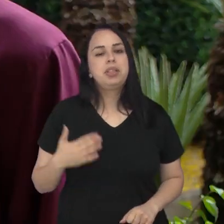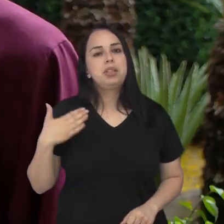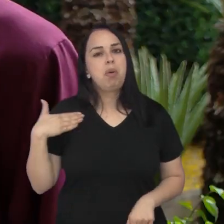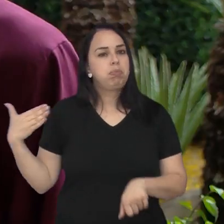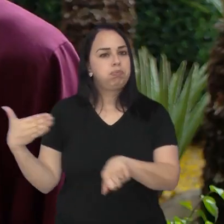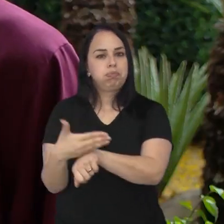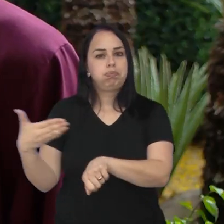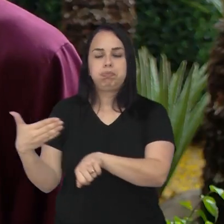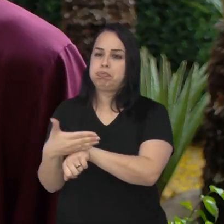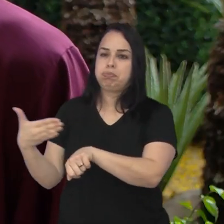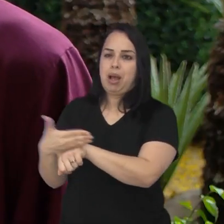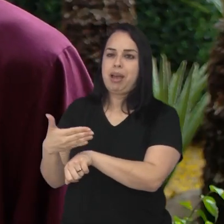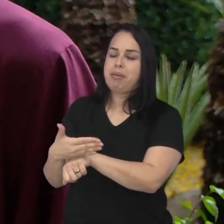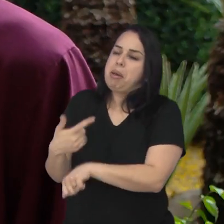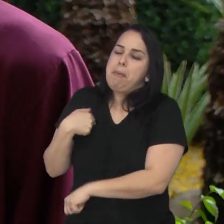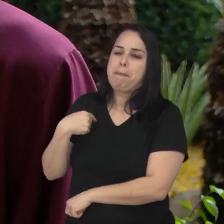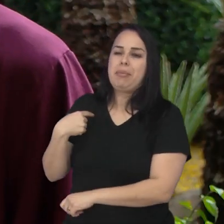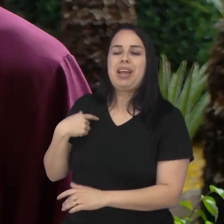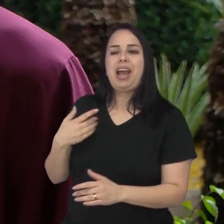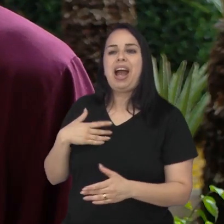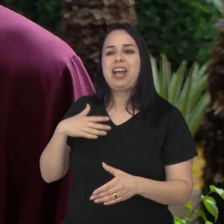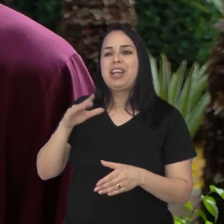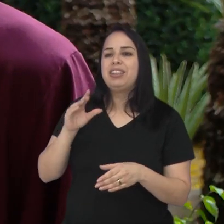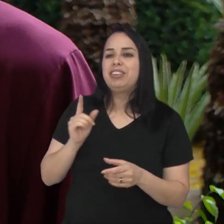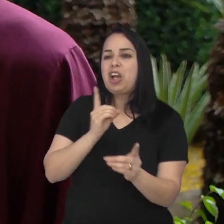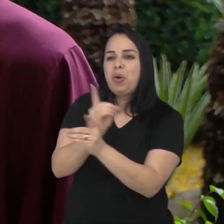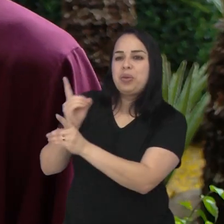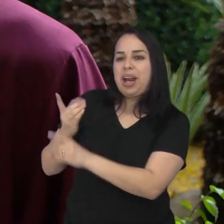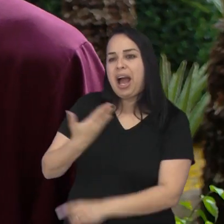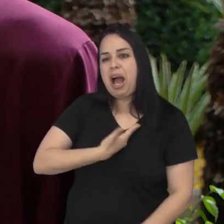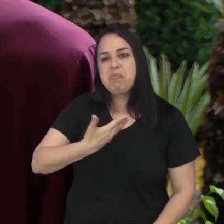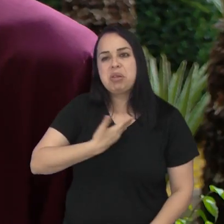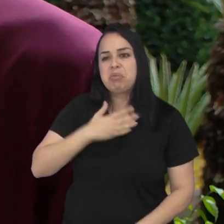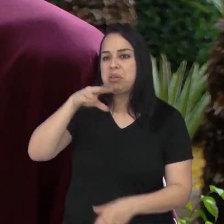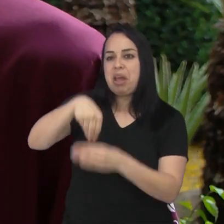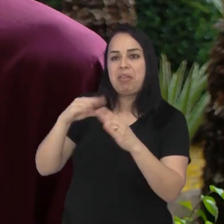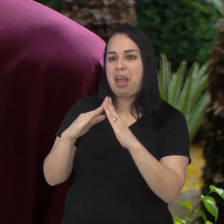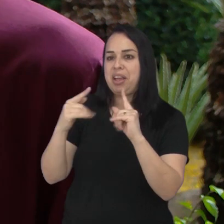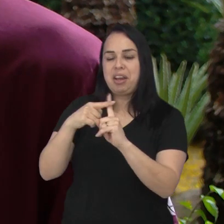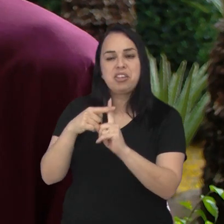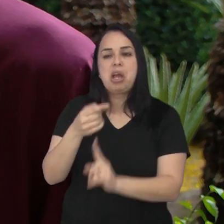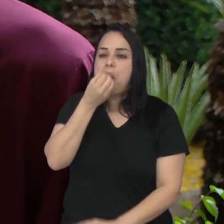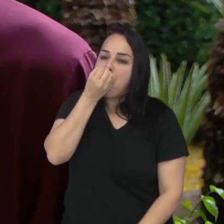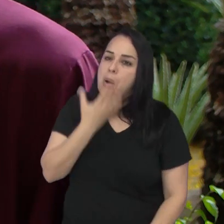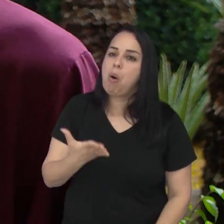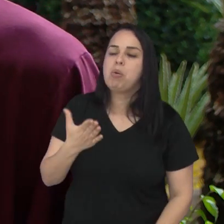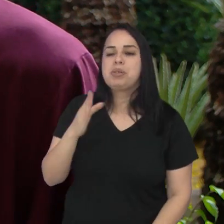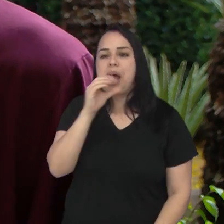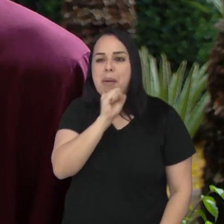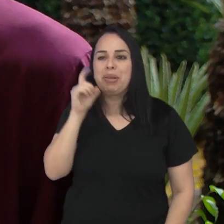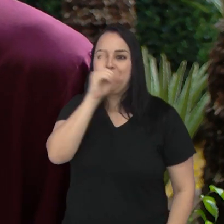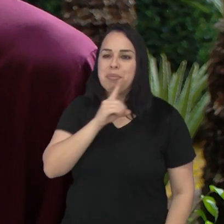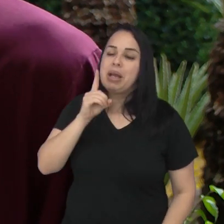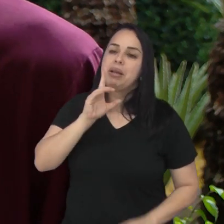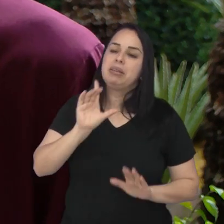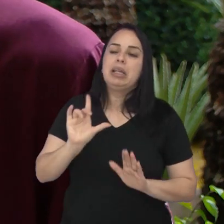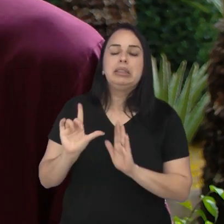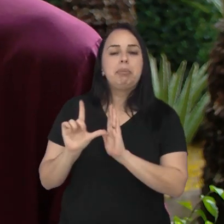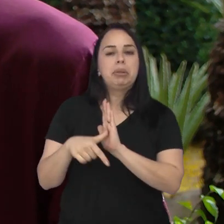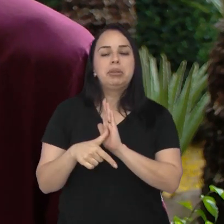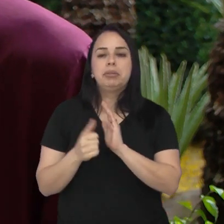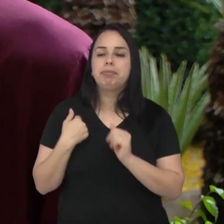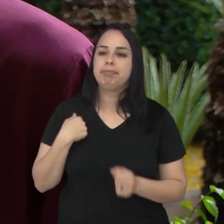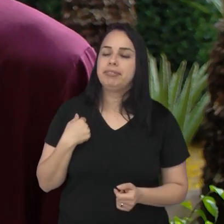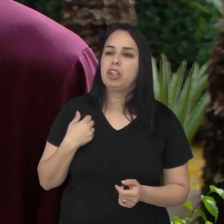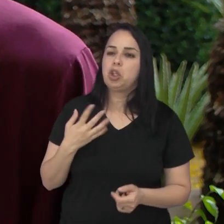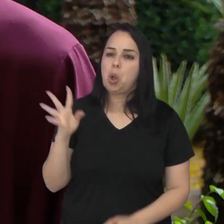Eu decidi participar porque para mim era legal encontrar meus amigos aqui e ter alguma coisa para fazer durante os finais de semana. Mas depois